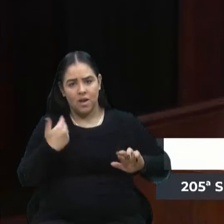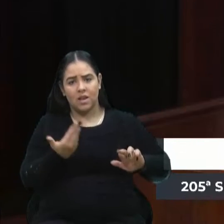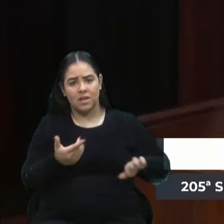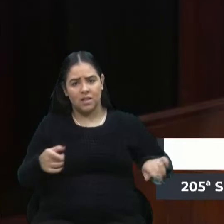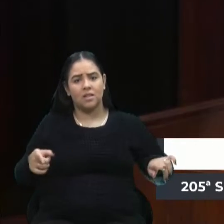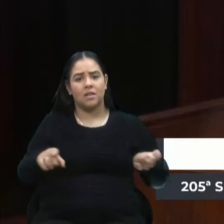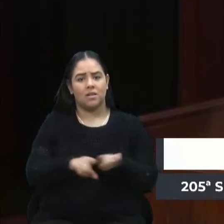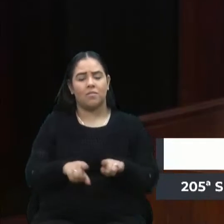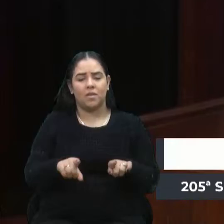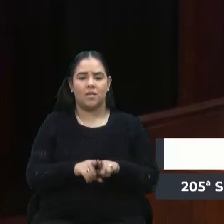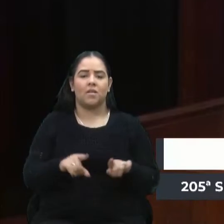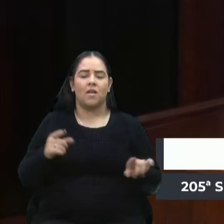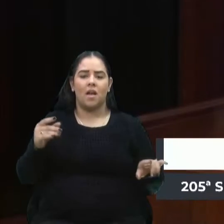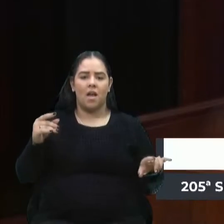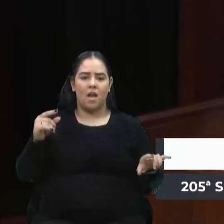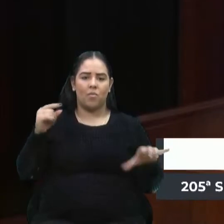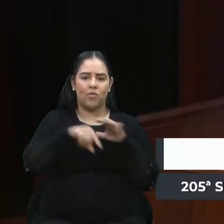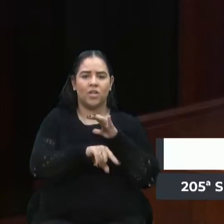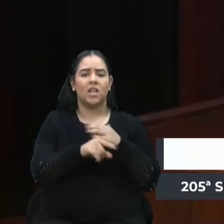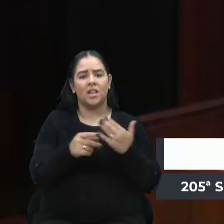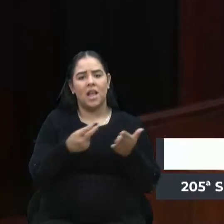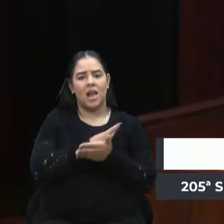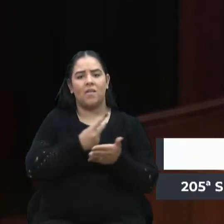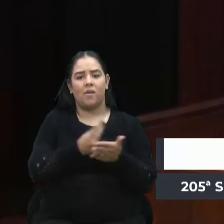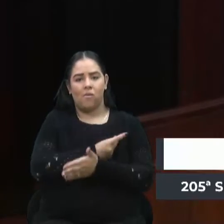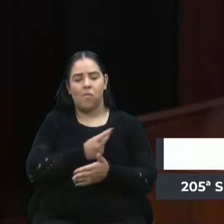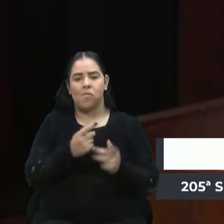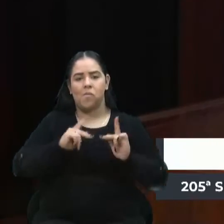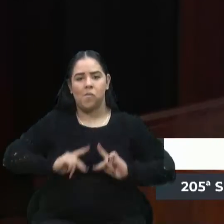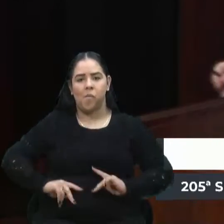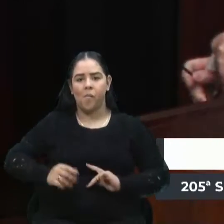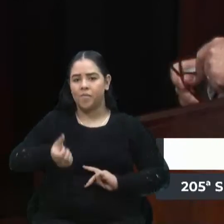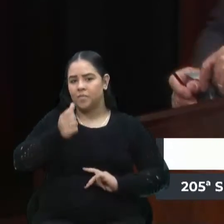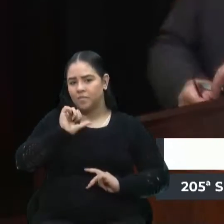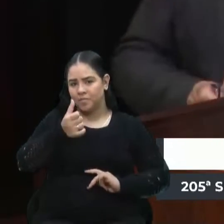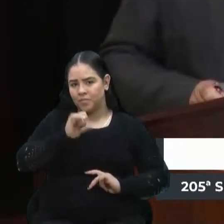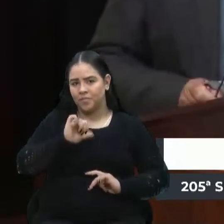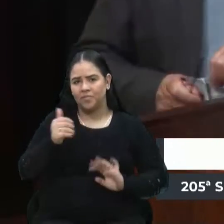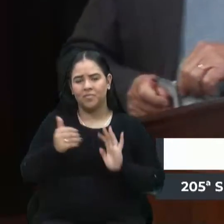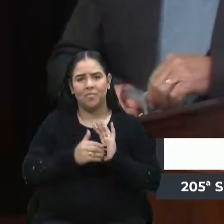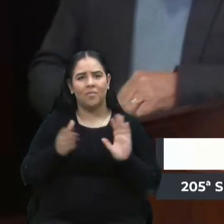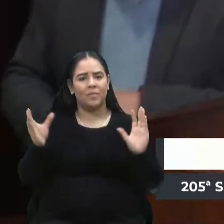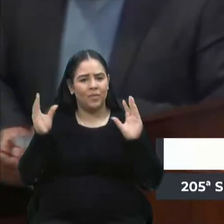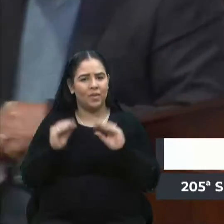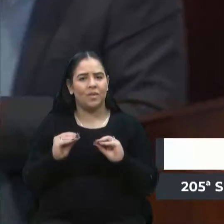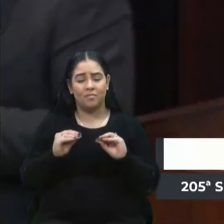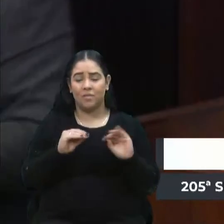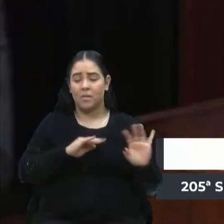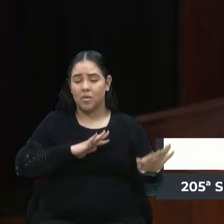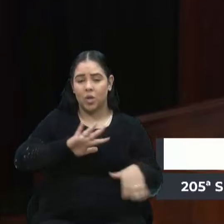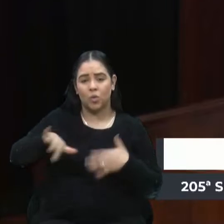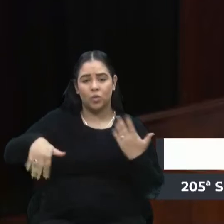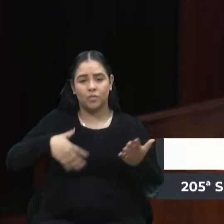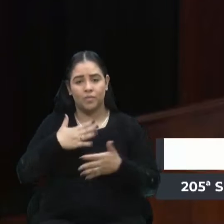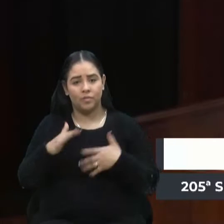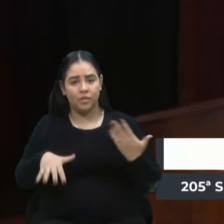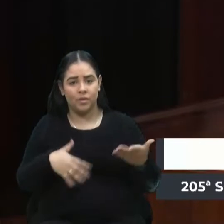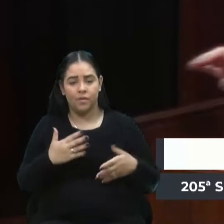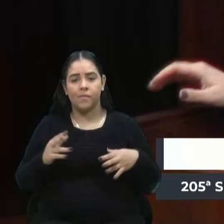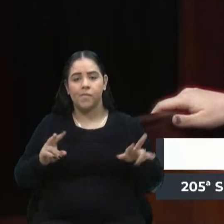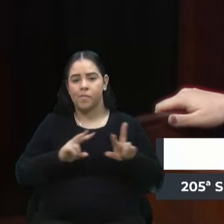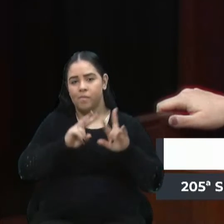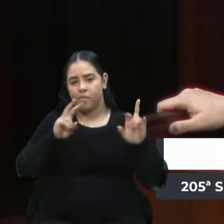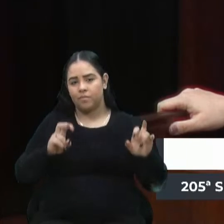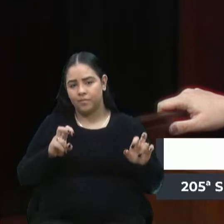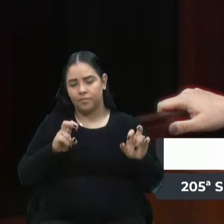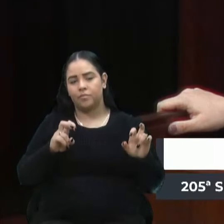região explorada de forma equivocada, com gente bebendo, né, até tarde da noite, fazendo bagunça. Virou tema de audiência